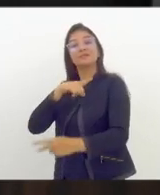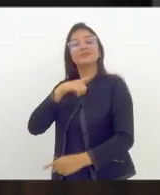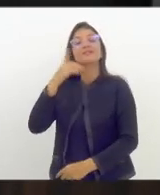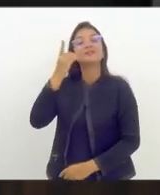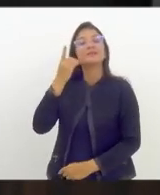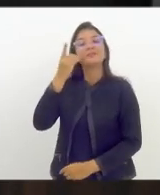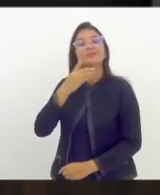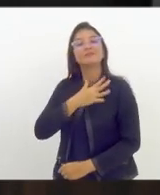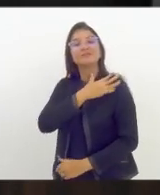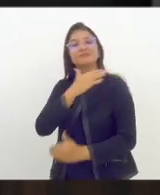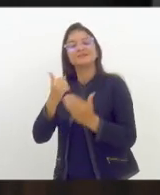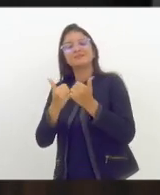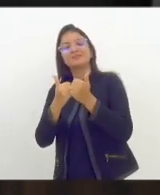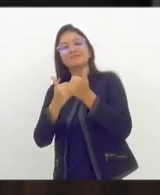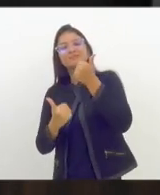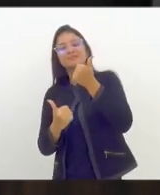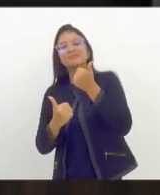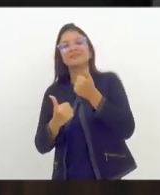subtenente Bernardo, boa tarde,